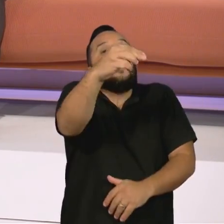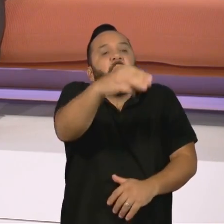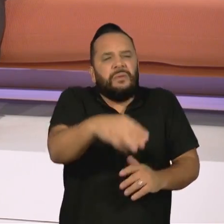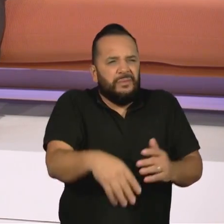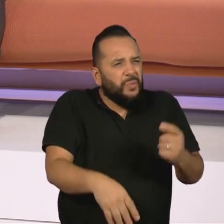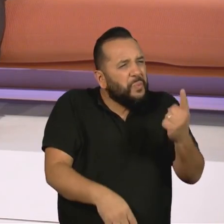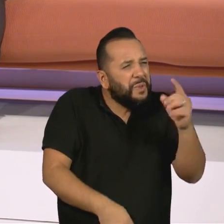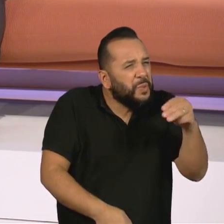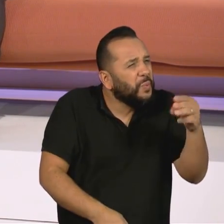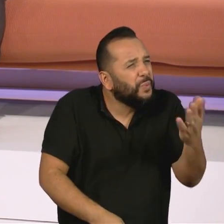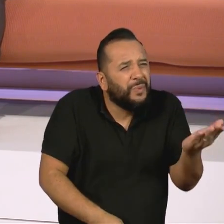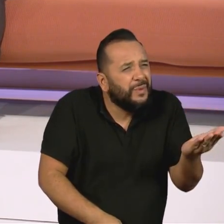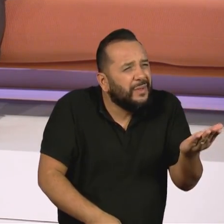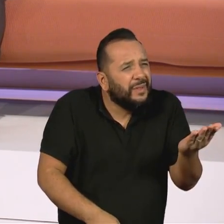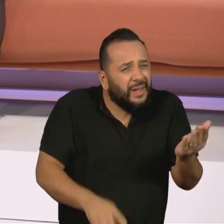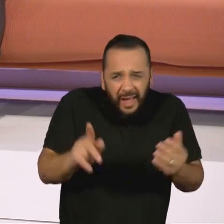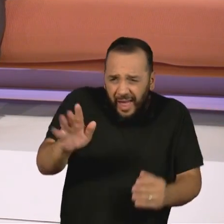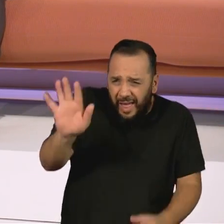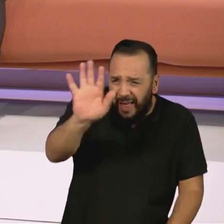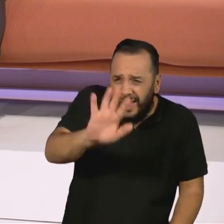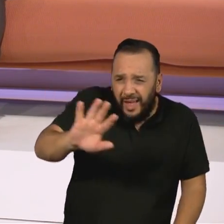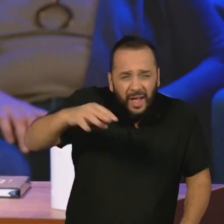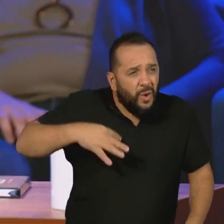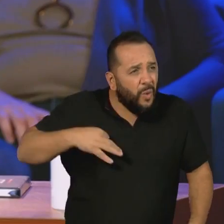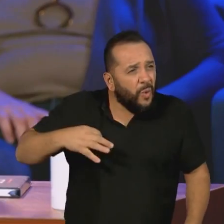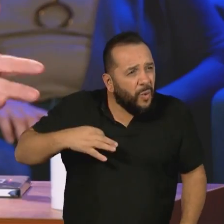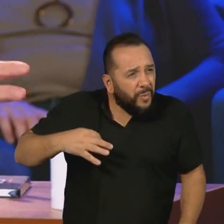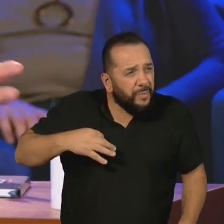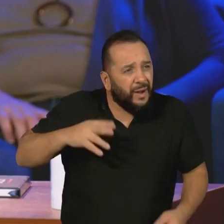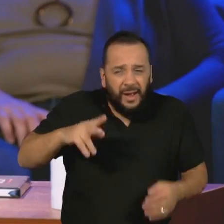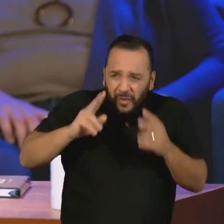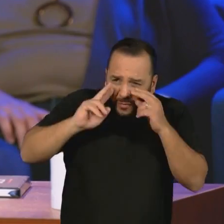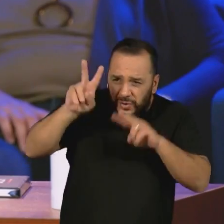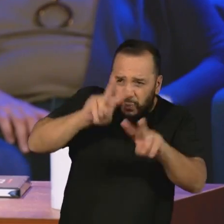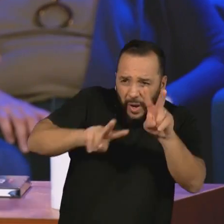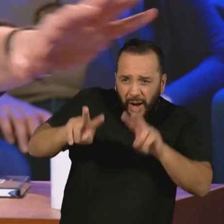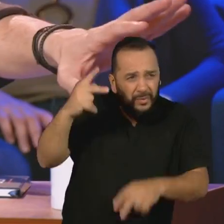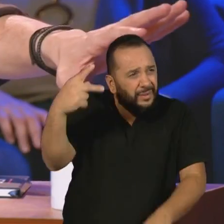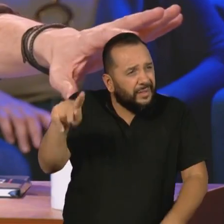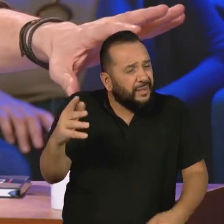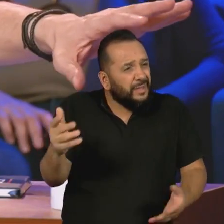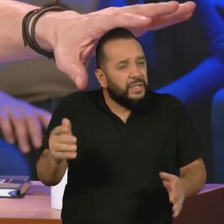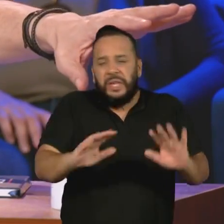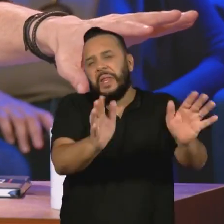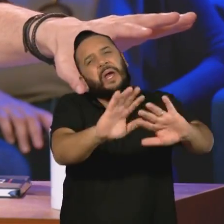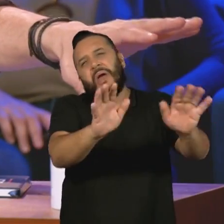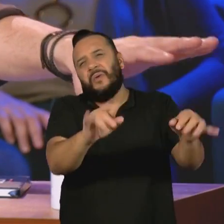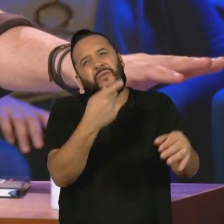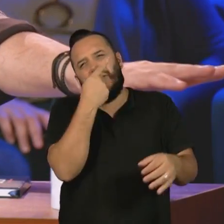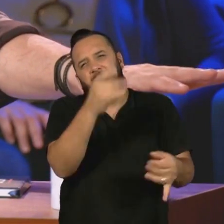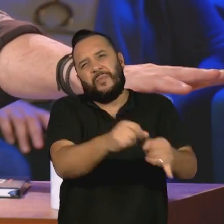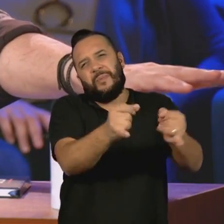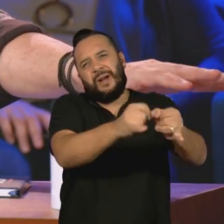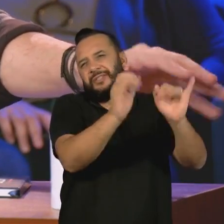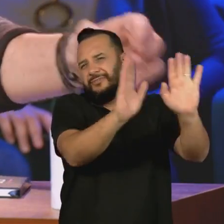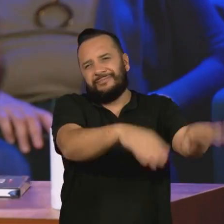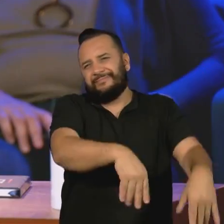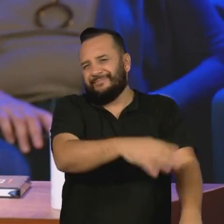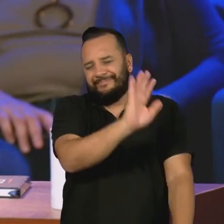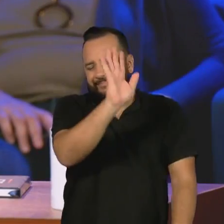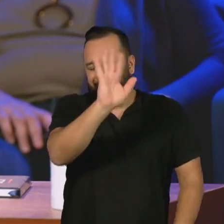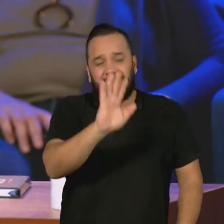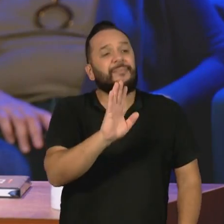que é a aparência dele, é a roupa que ele estava vestida, é a maneira... Como é que você... Não, desculpa, falei bobagem. Assim,